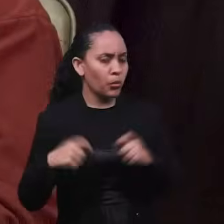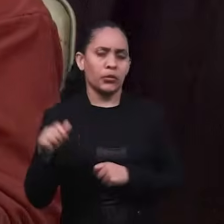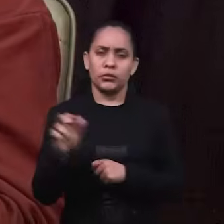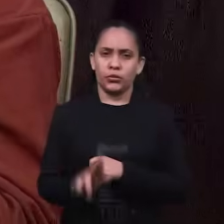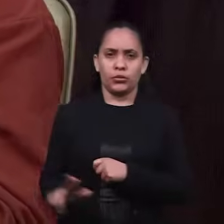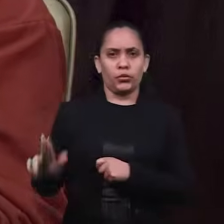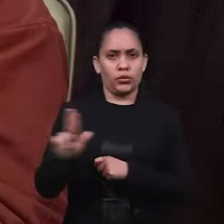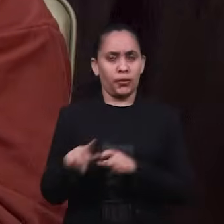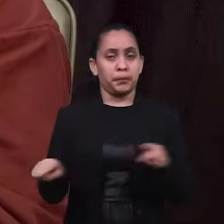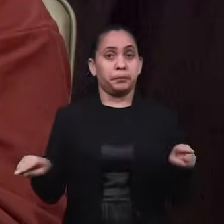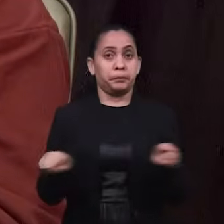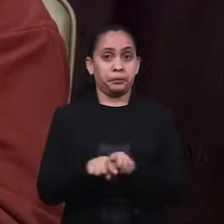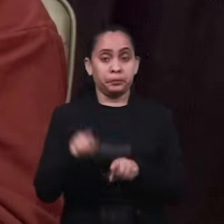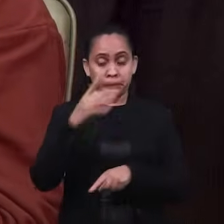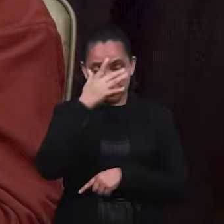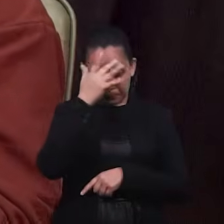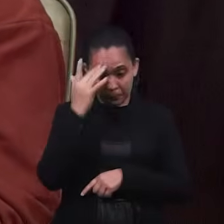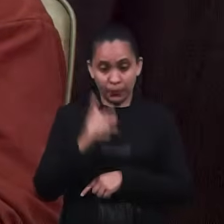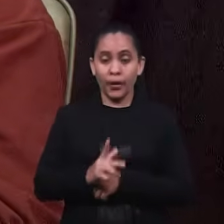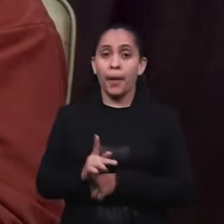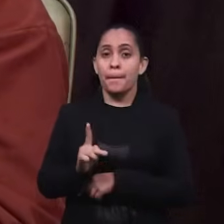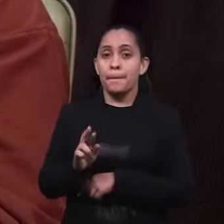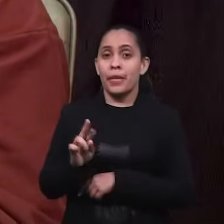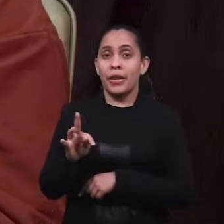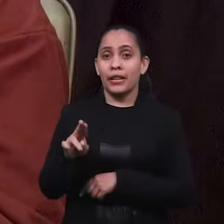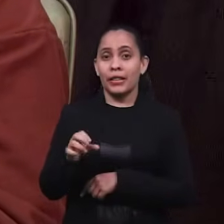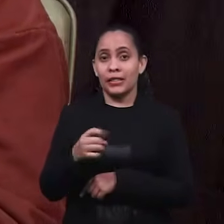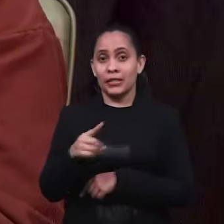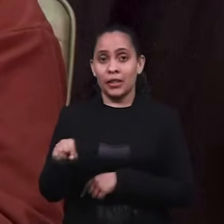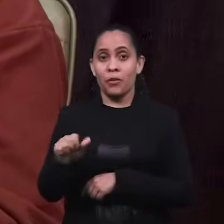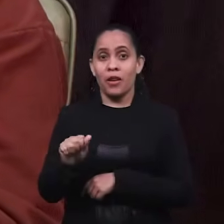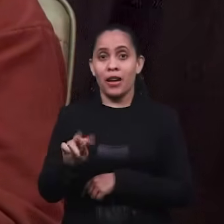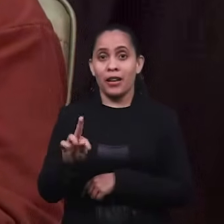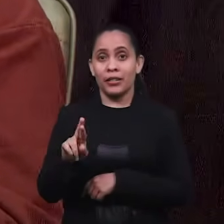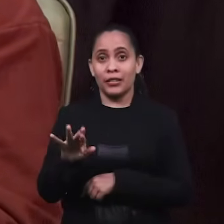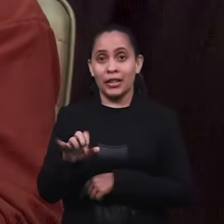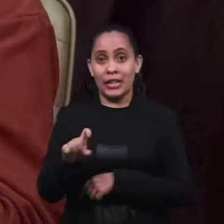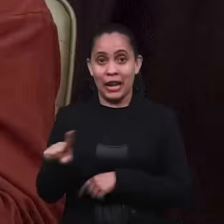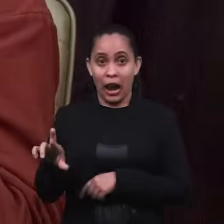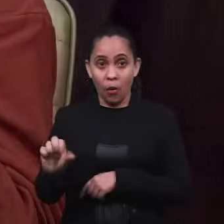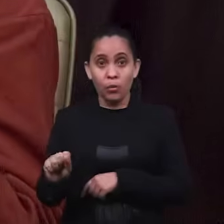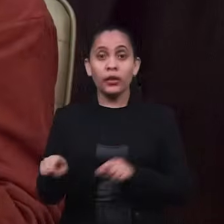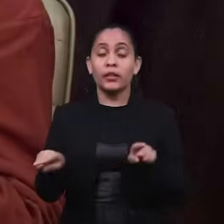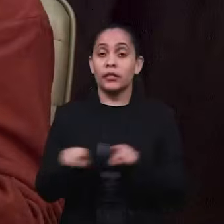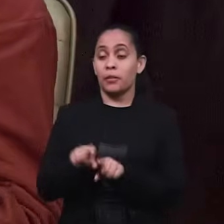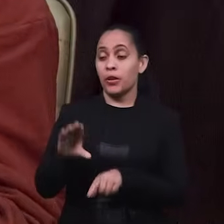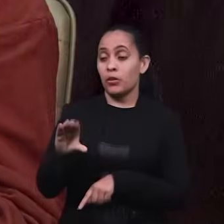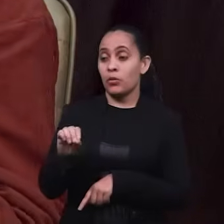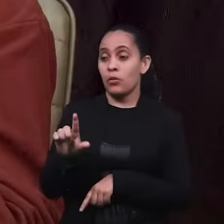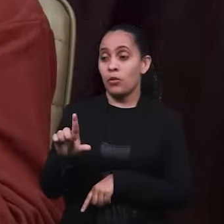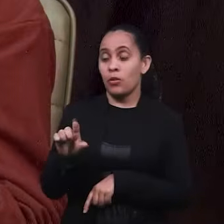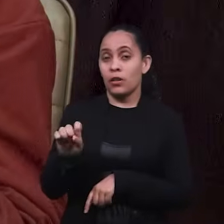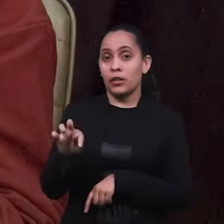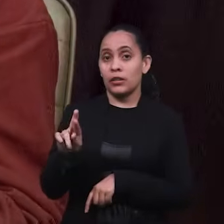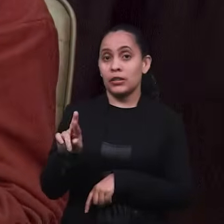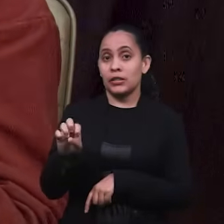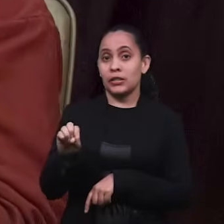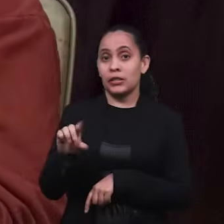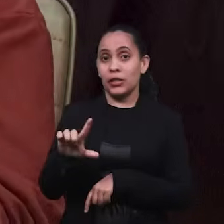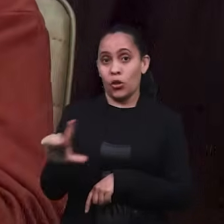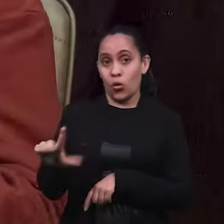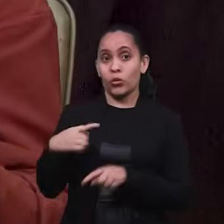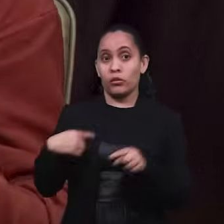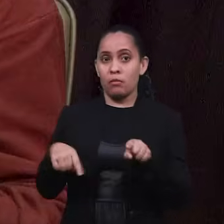kombucha para hipertensão arterial, para redução de colesterol também, né? E principalmente